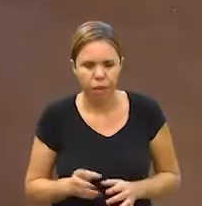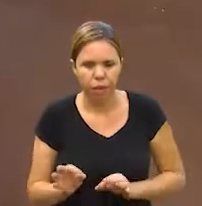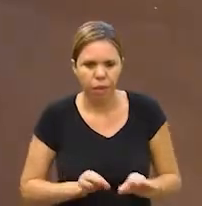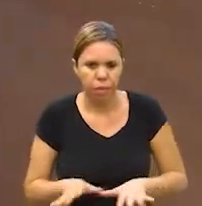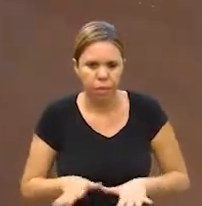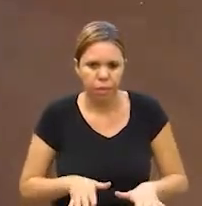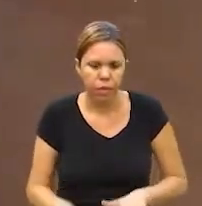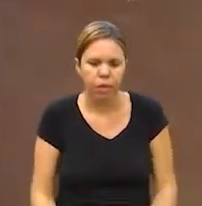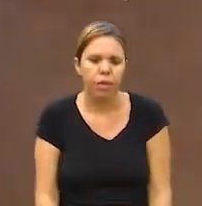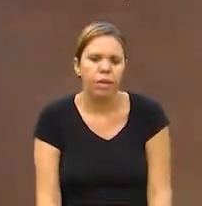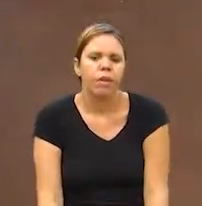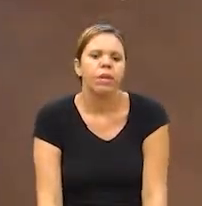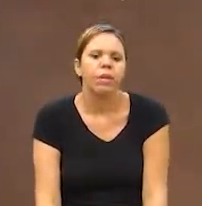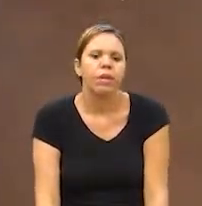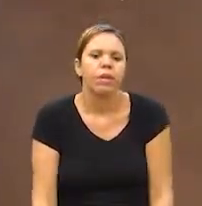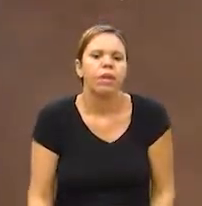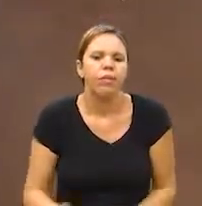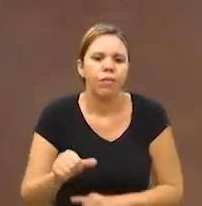fazendo uma bolinha.